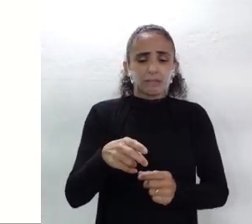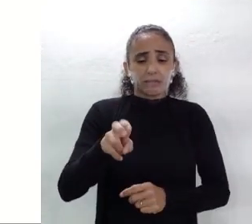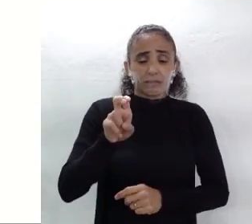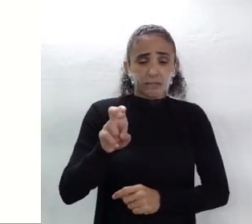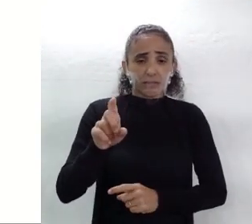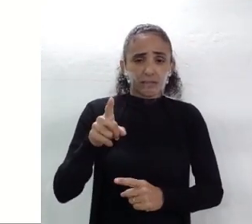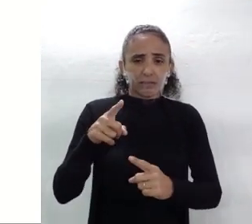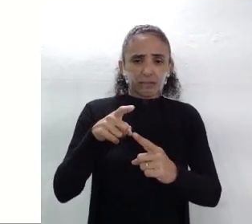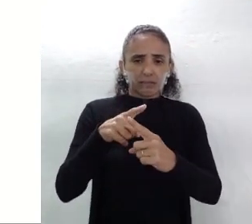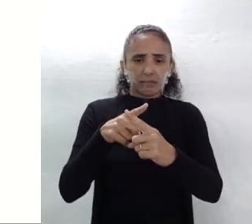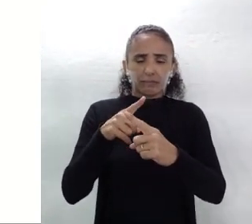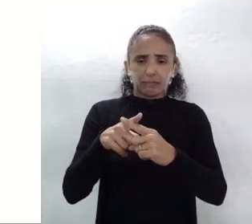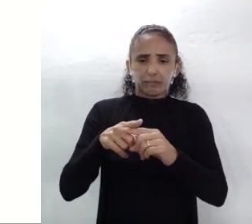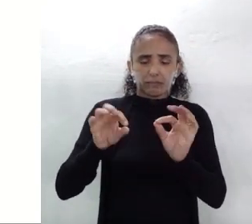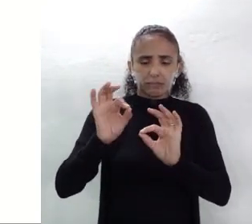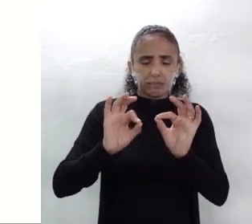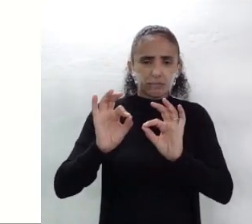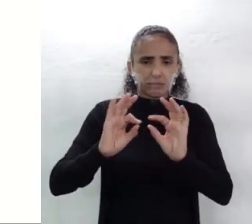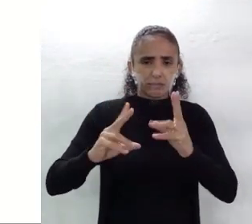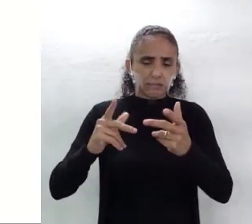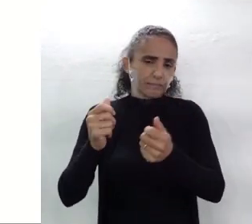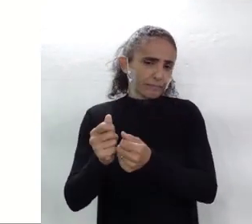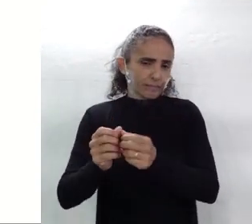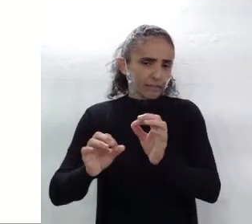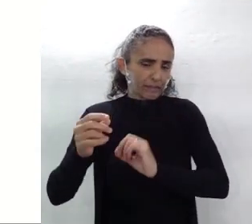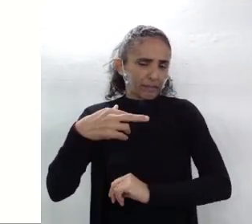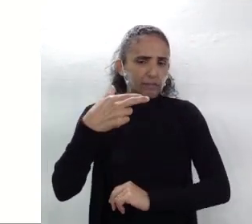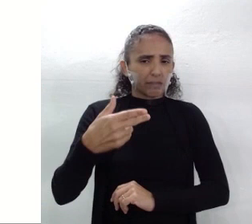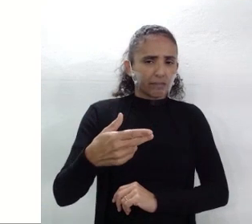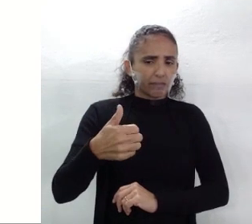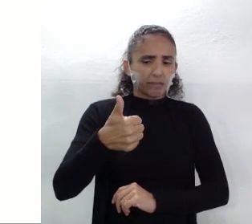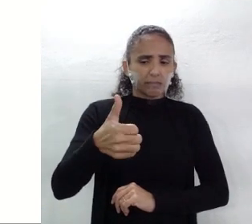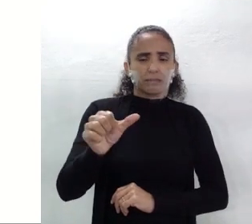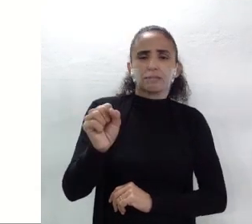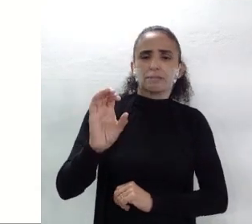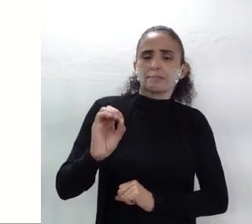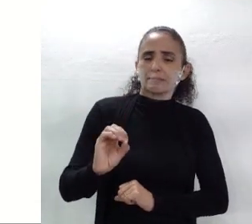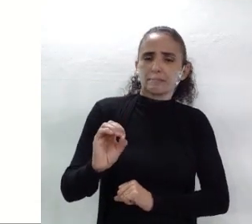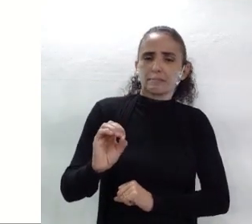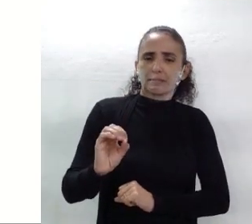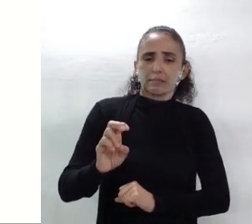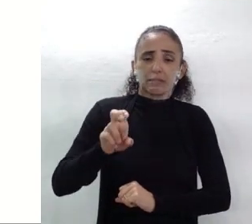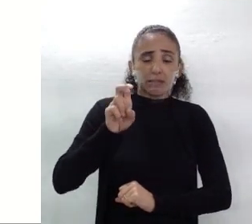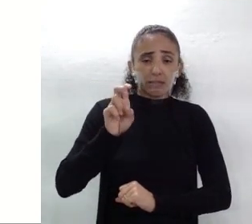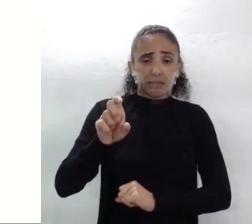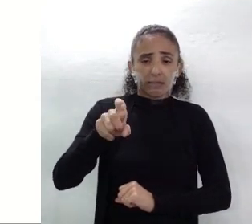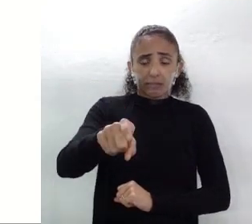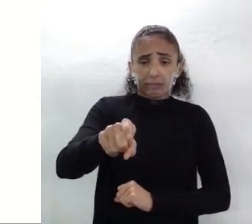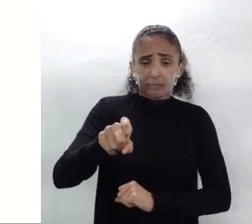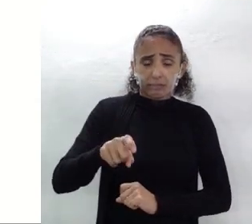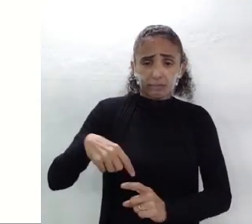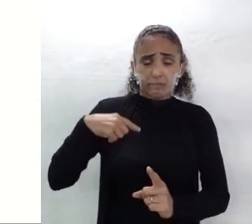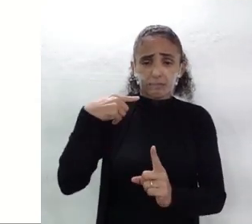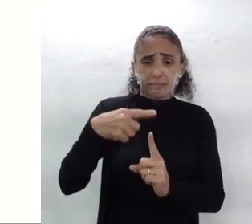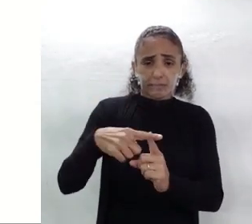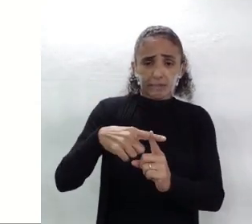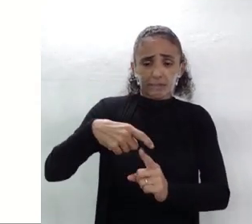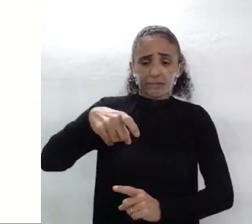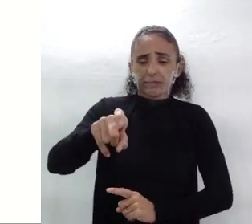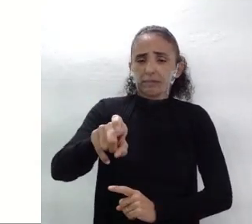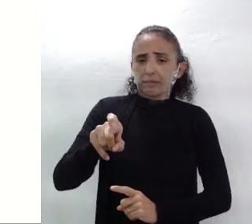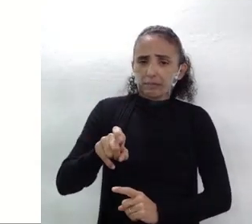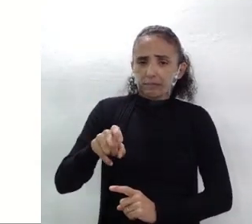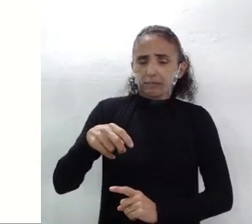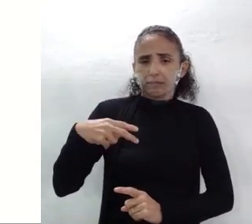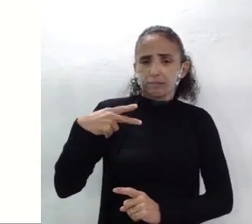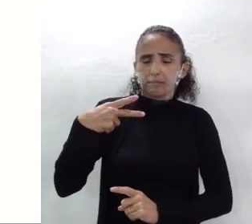5x mais x mais 5x mais x igual a 180. 5x mais x mais 5x